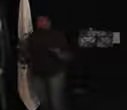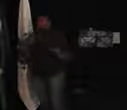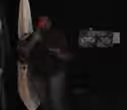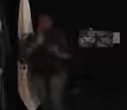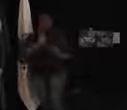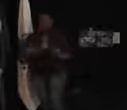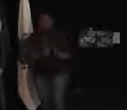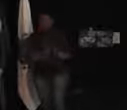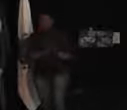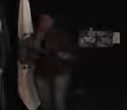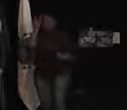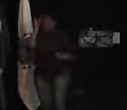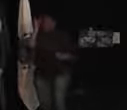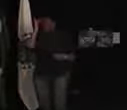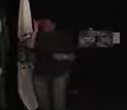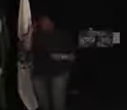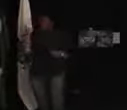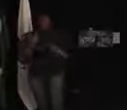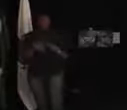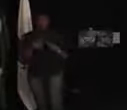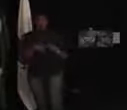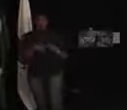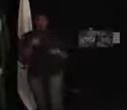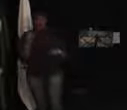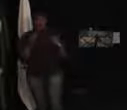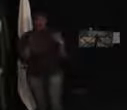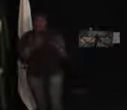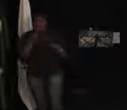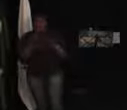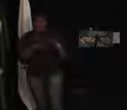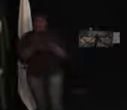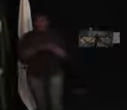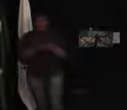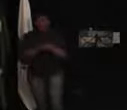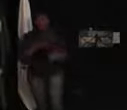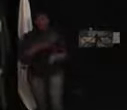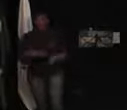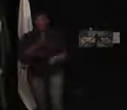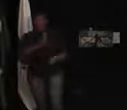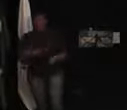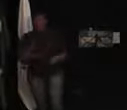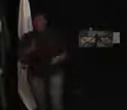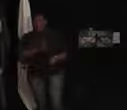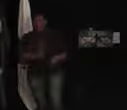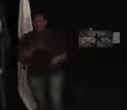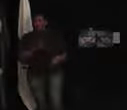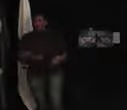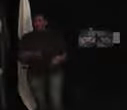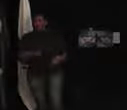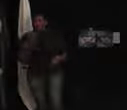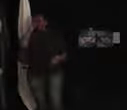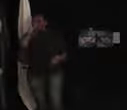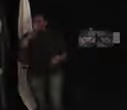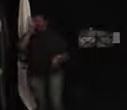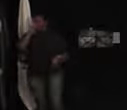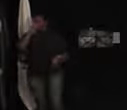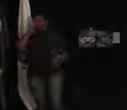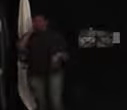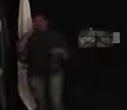diz, eu acho que é importante porque aqui fala o nome do monumento histórico.